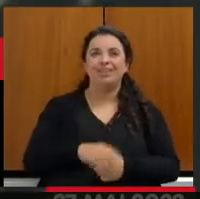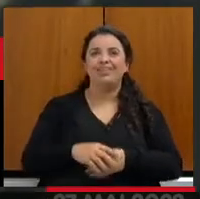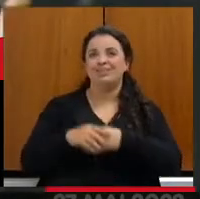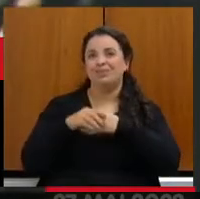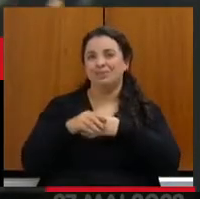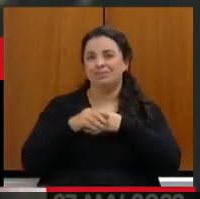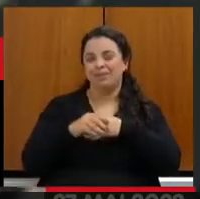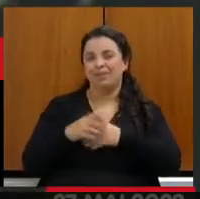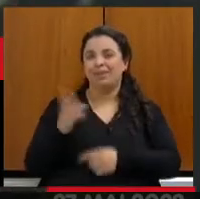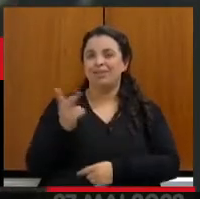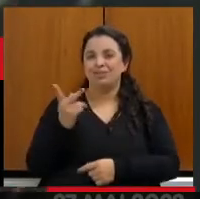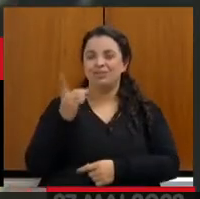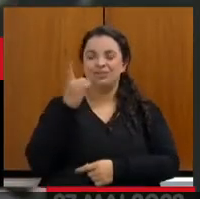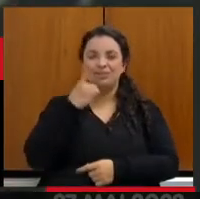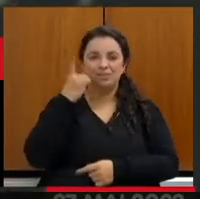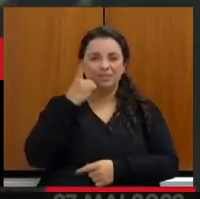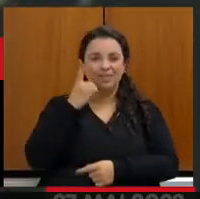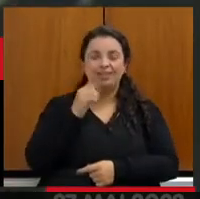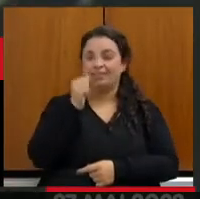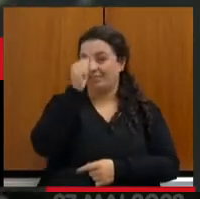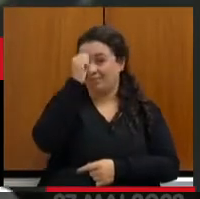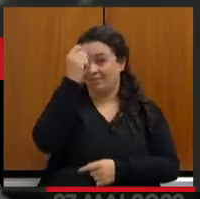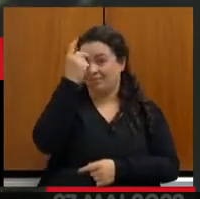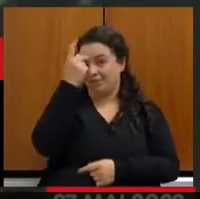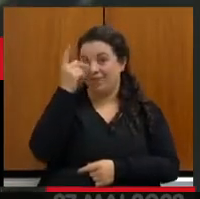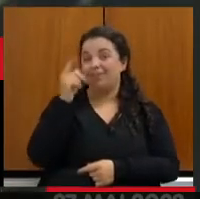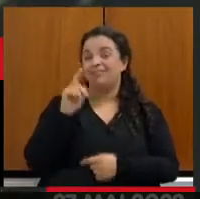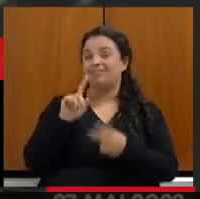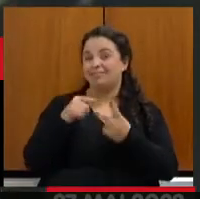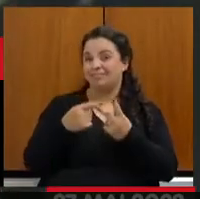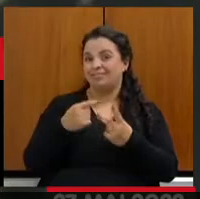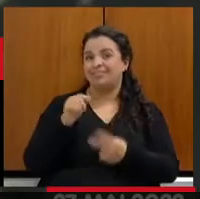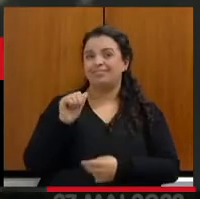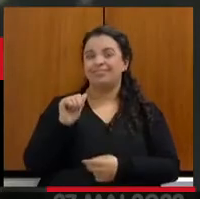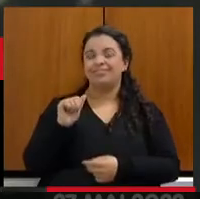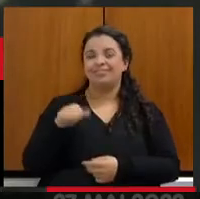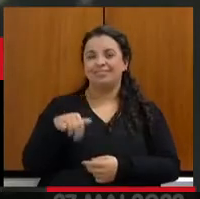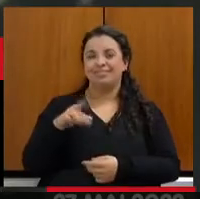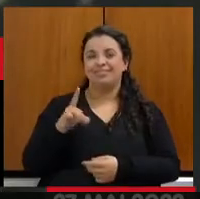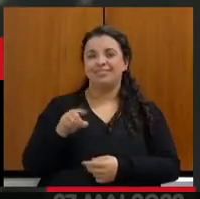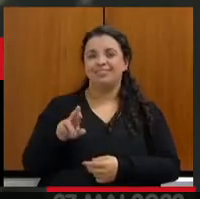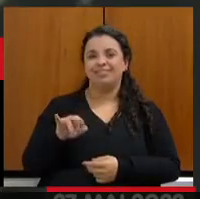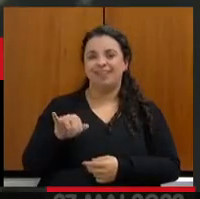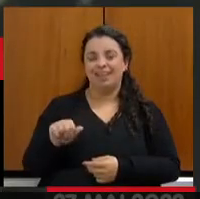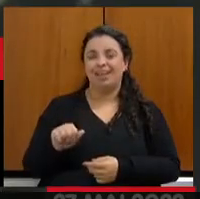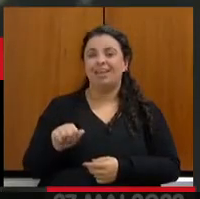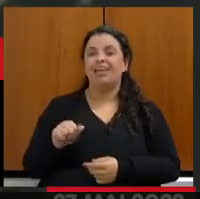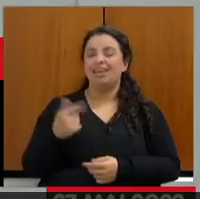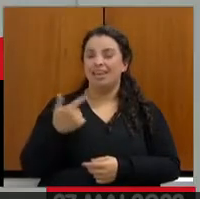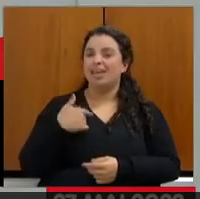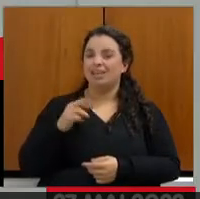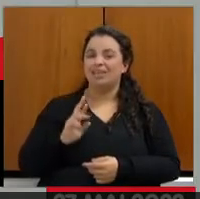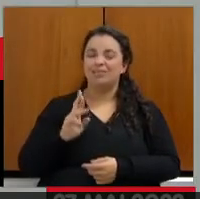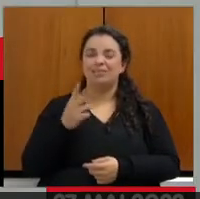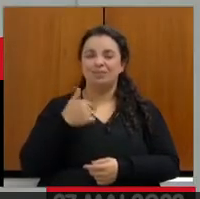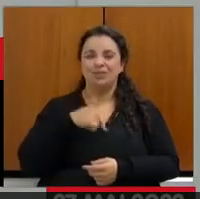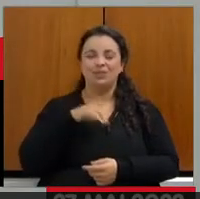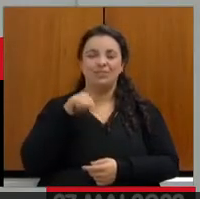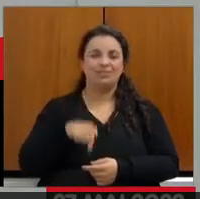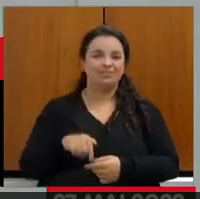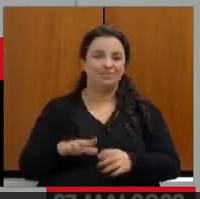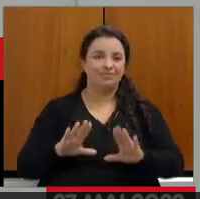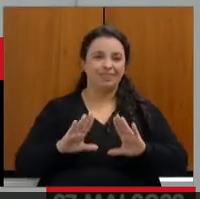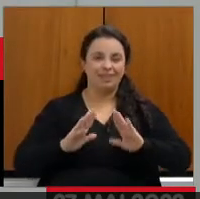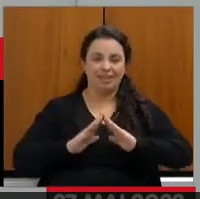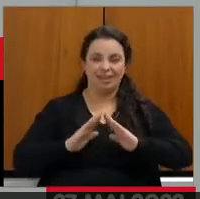especialmente as duas deputadas Ana Paula e Andreia que estão bem representam né nessa casa do